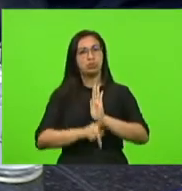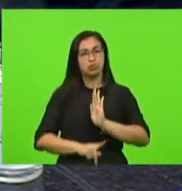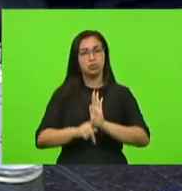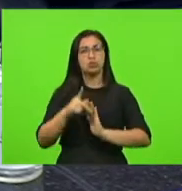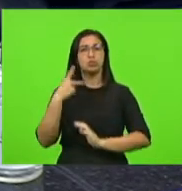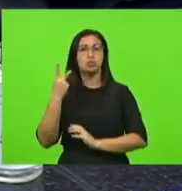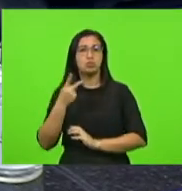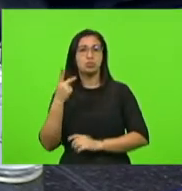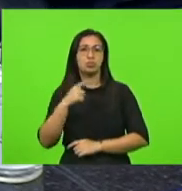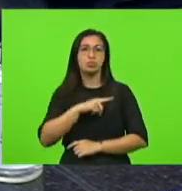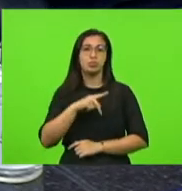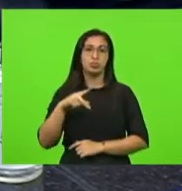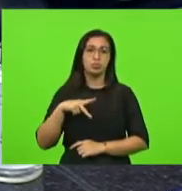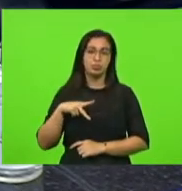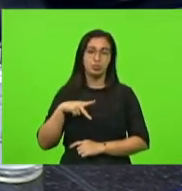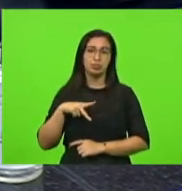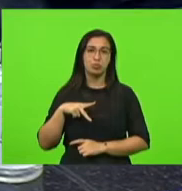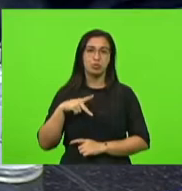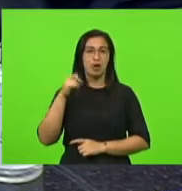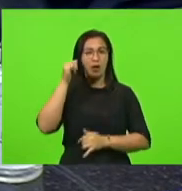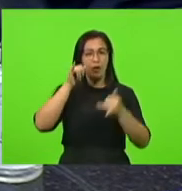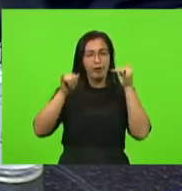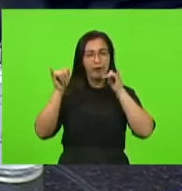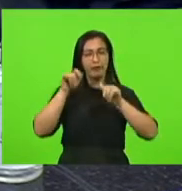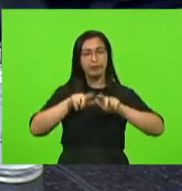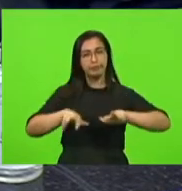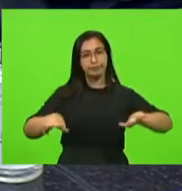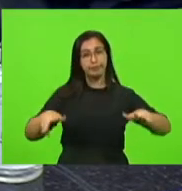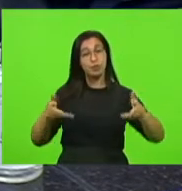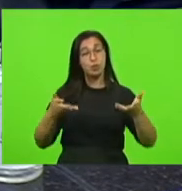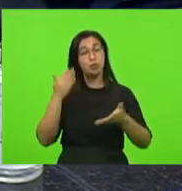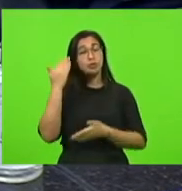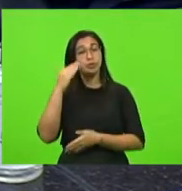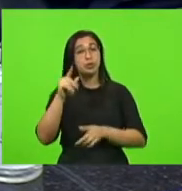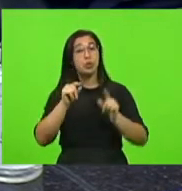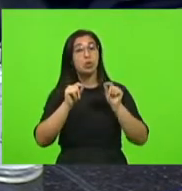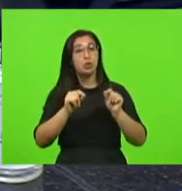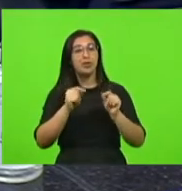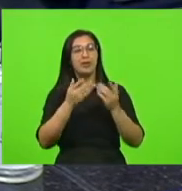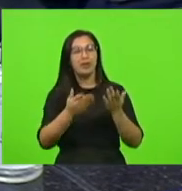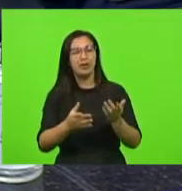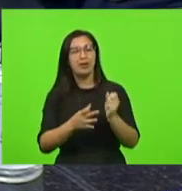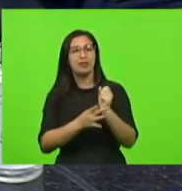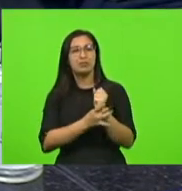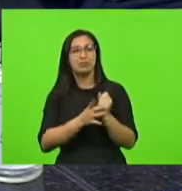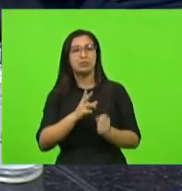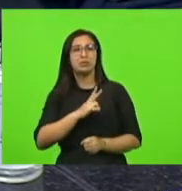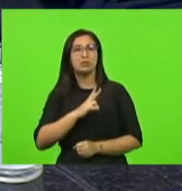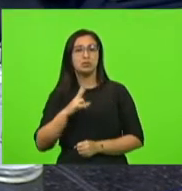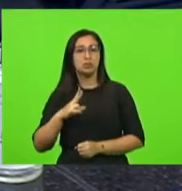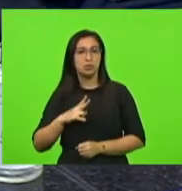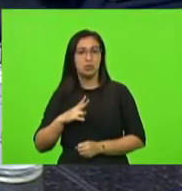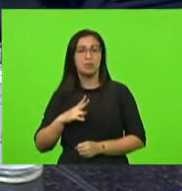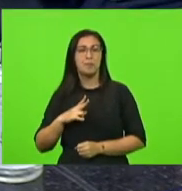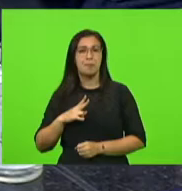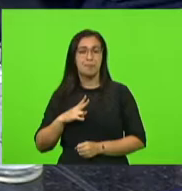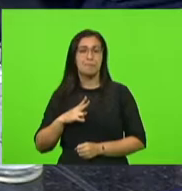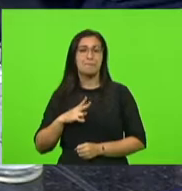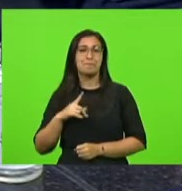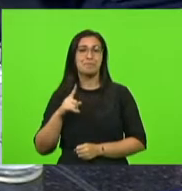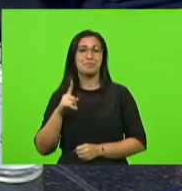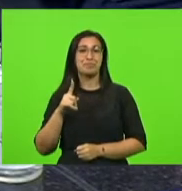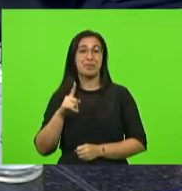públicas voltadas à prevenção nesse sentido. Hoje nós temos que entender que o agente de segurança público, ele é muito exposto. Muitas vezes um